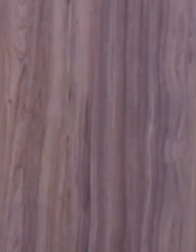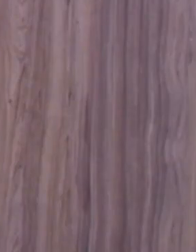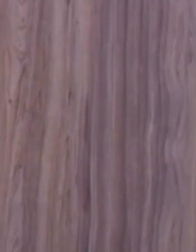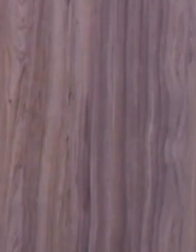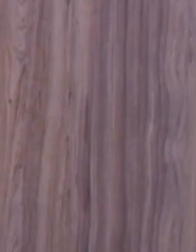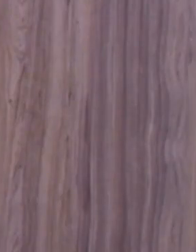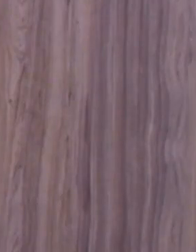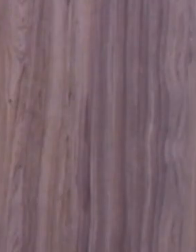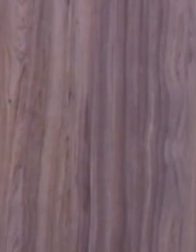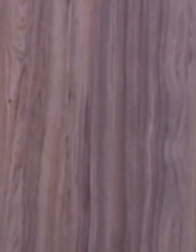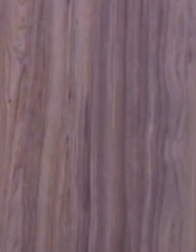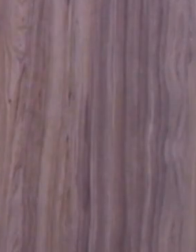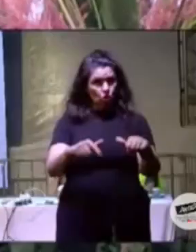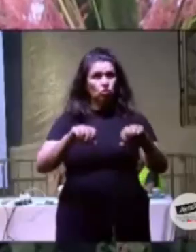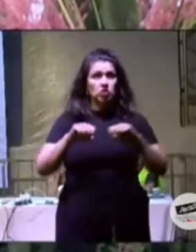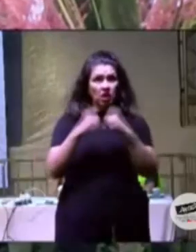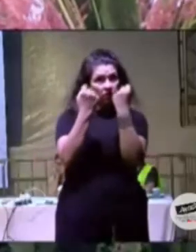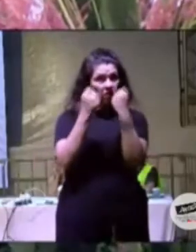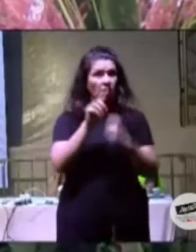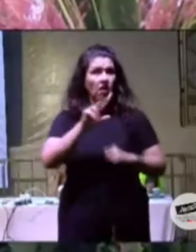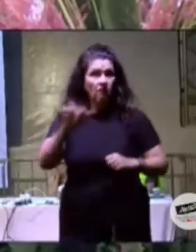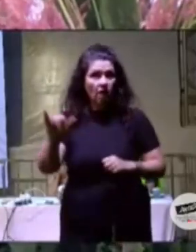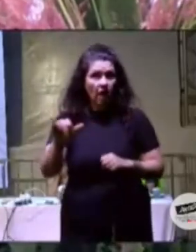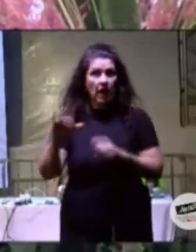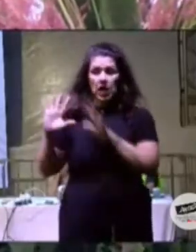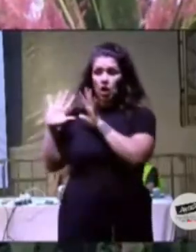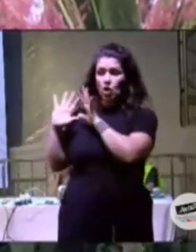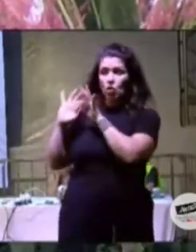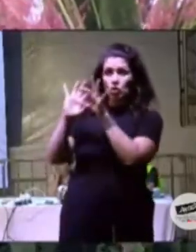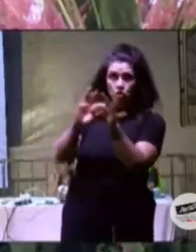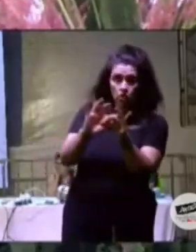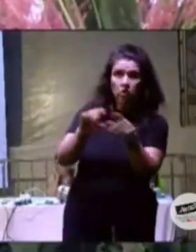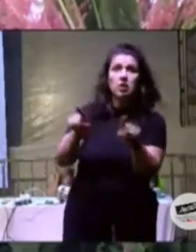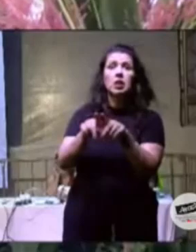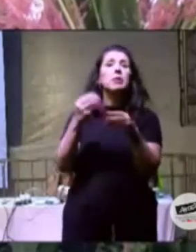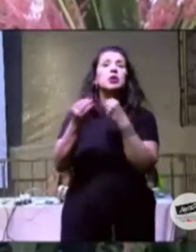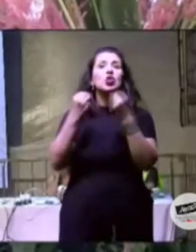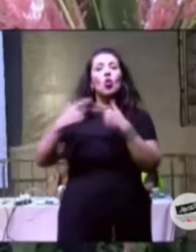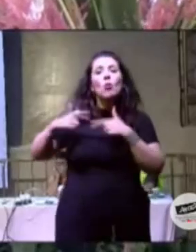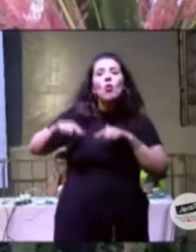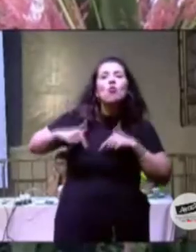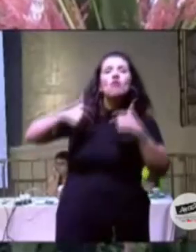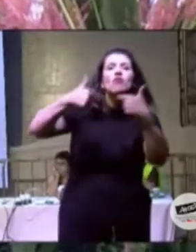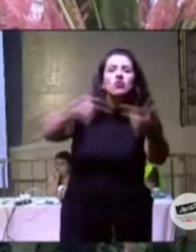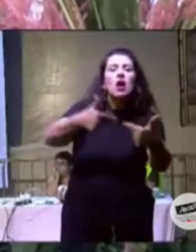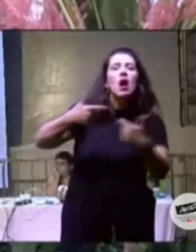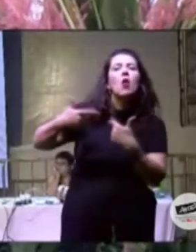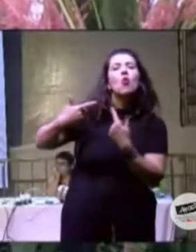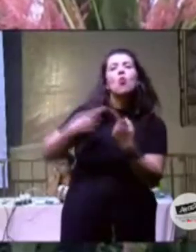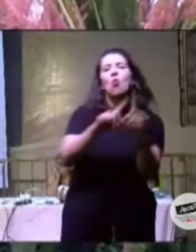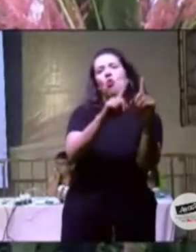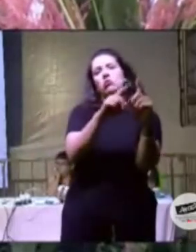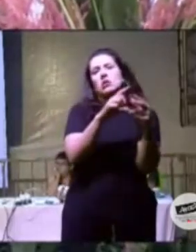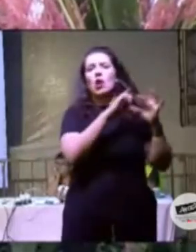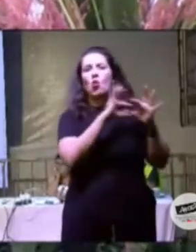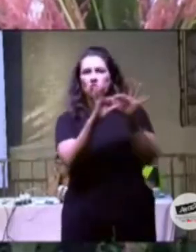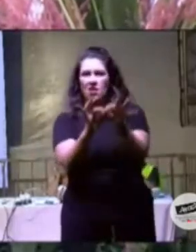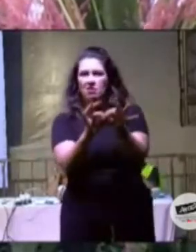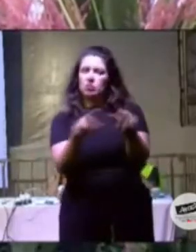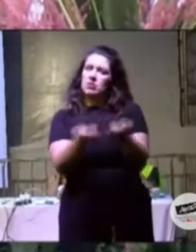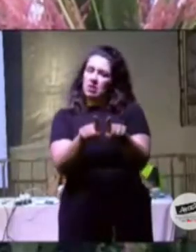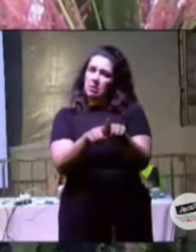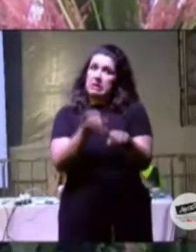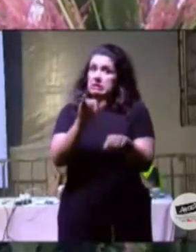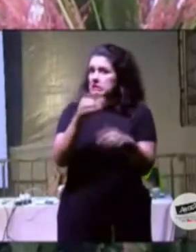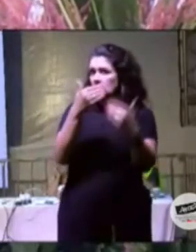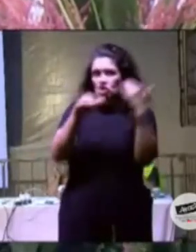Vamos agora direto com imagens ao vivo lá do Engenho Central, porque está acontecendo o congresso da APUESP. Mais